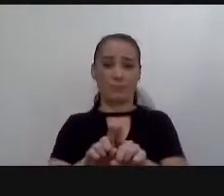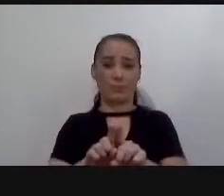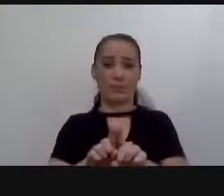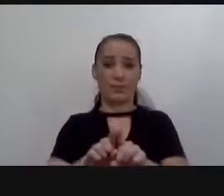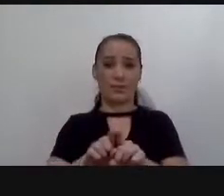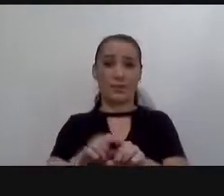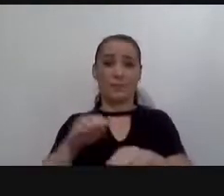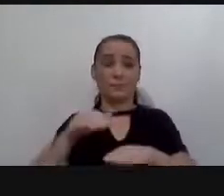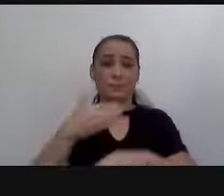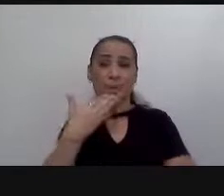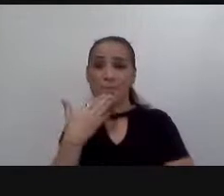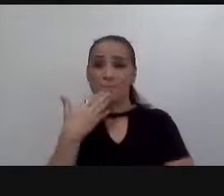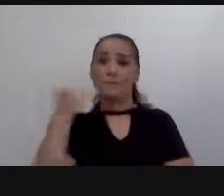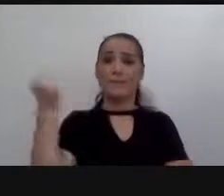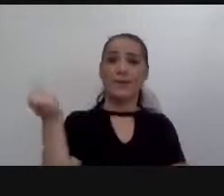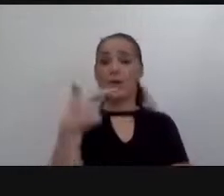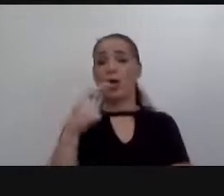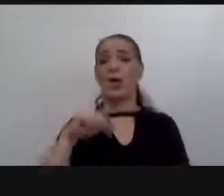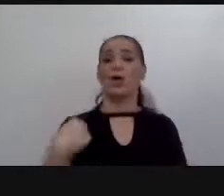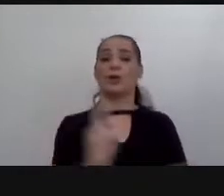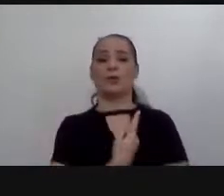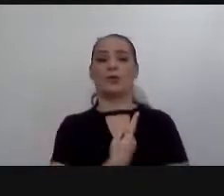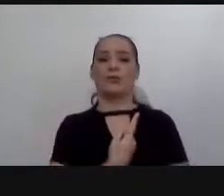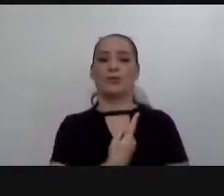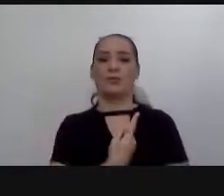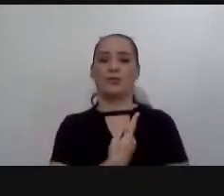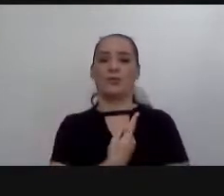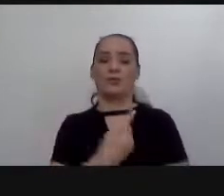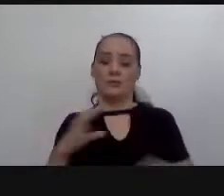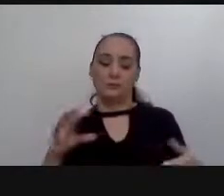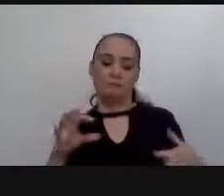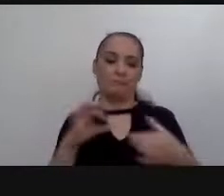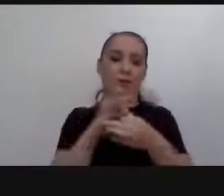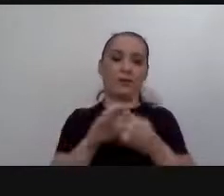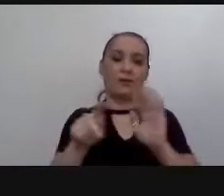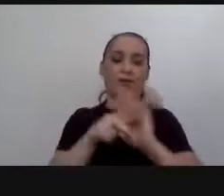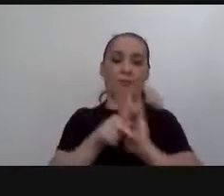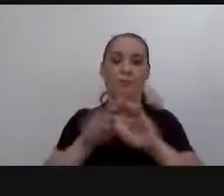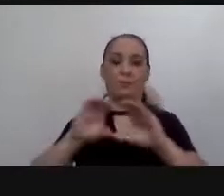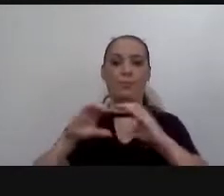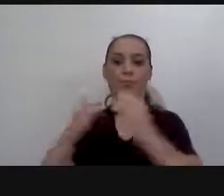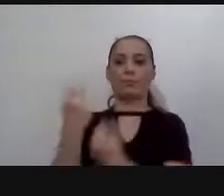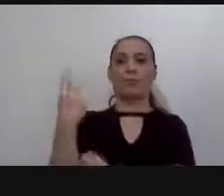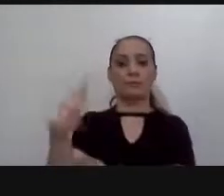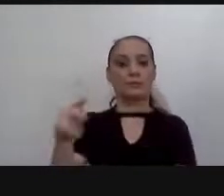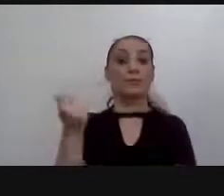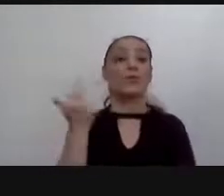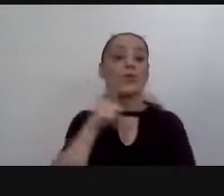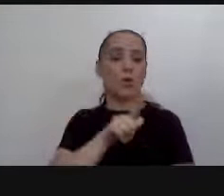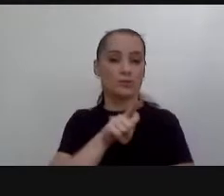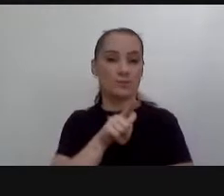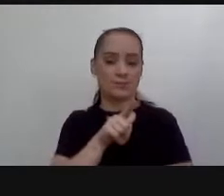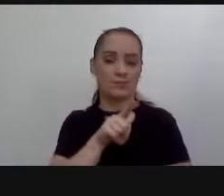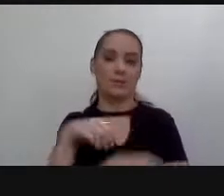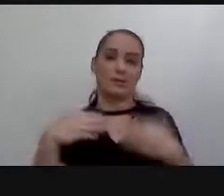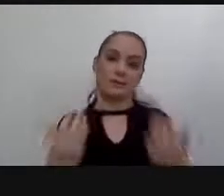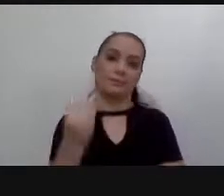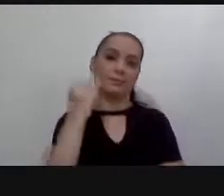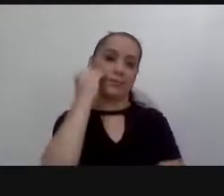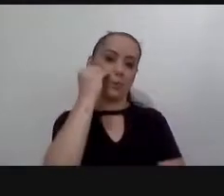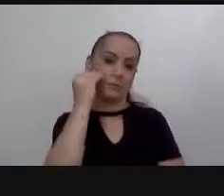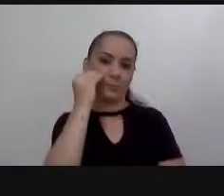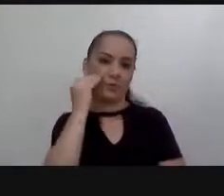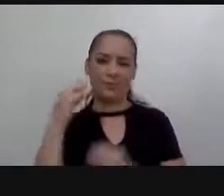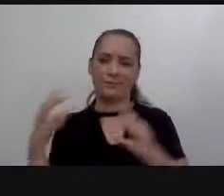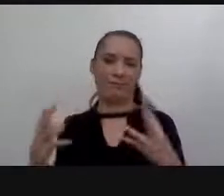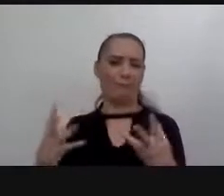link e chegar nas suas comunidades. Então, por experiência, é incrível trabalhar